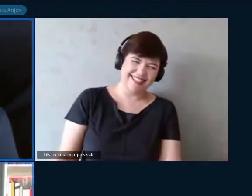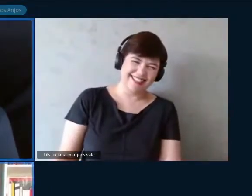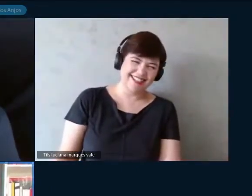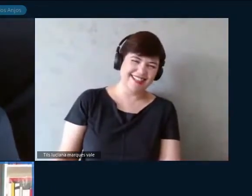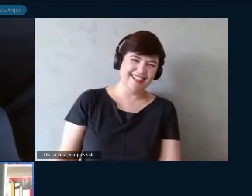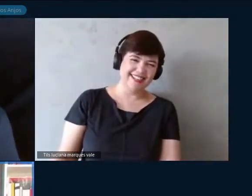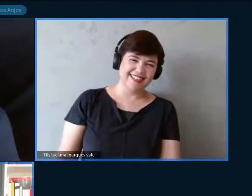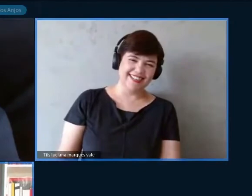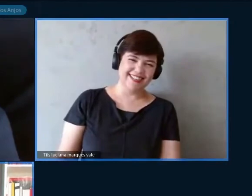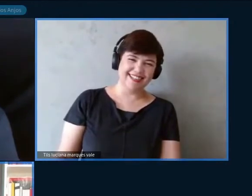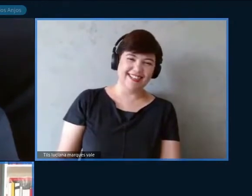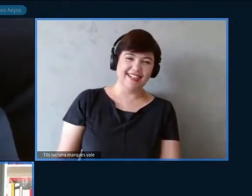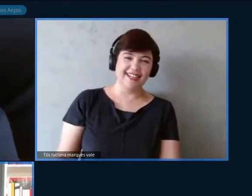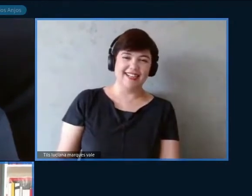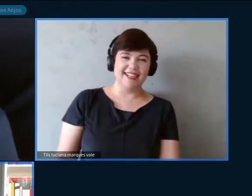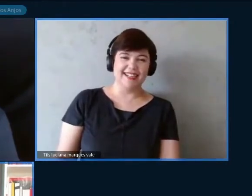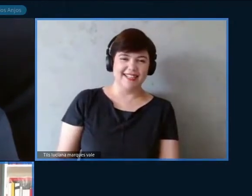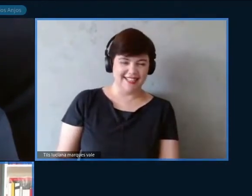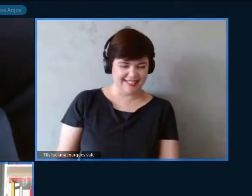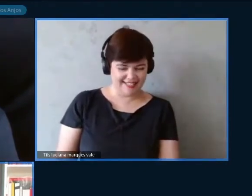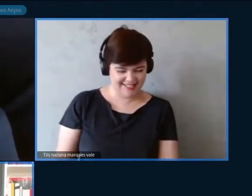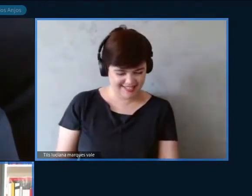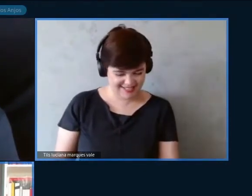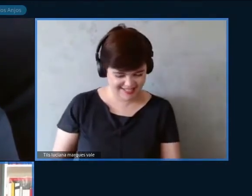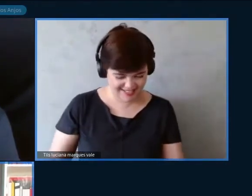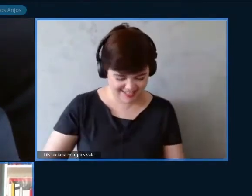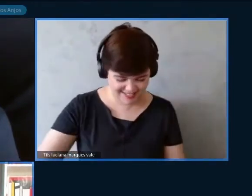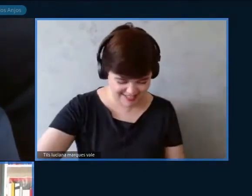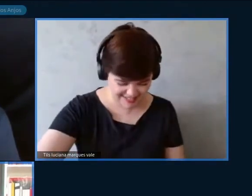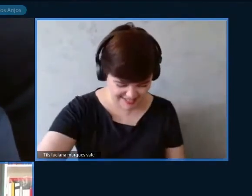Já dá trabalho assim, imagina, mestre.